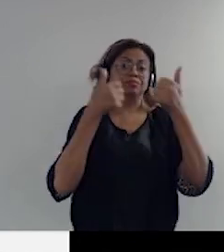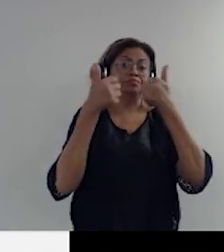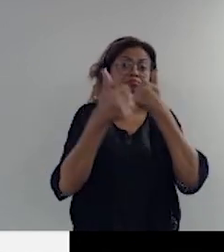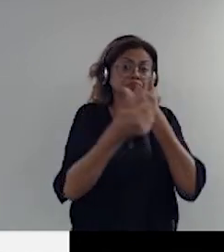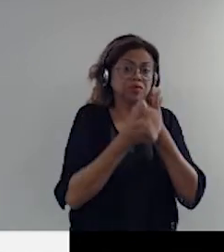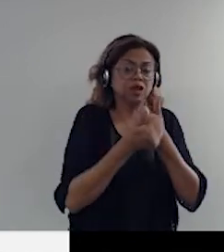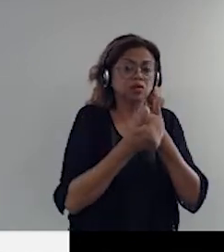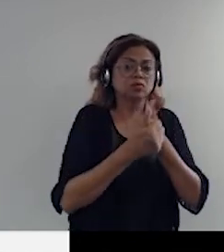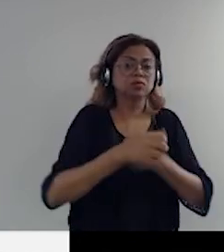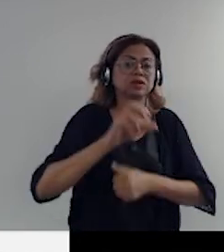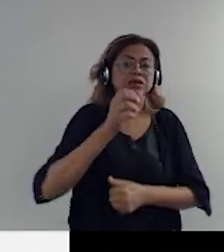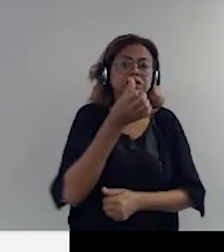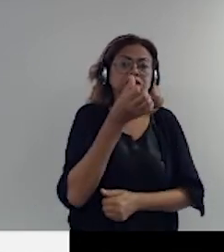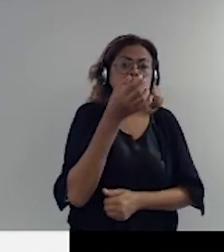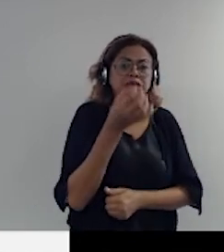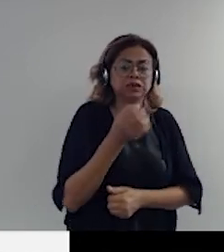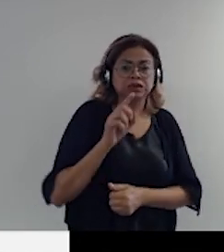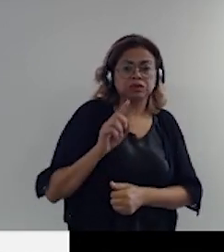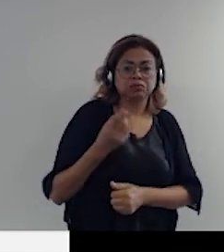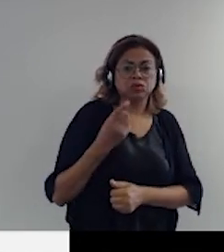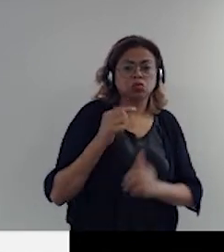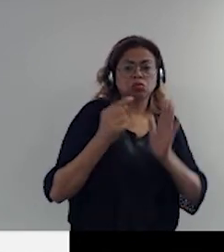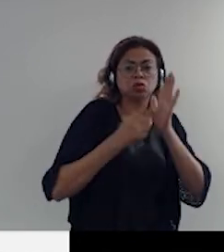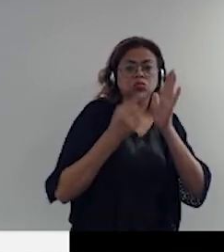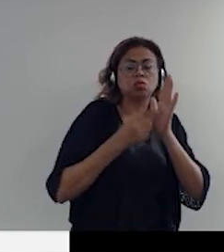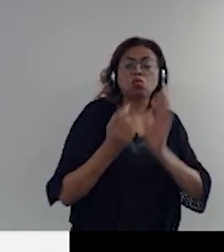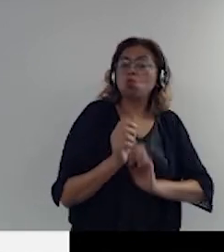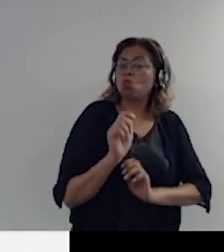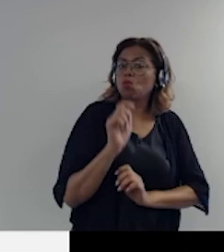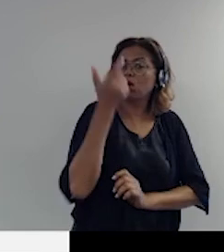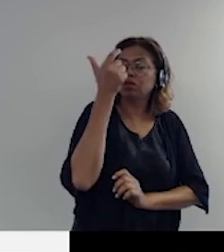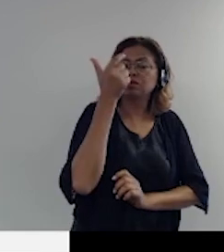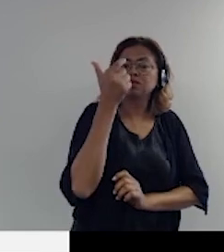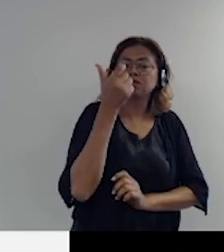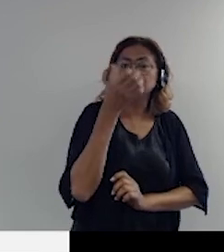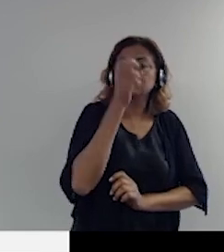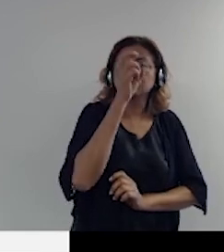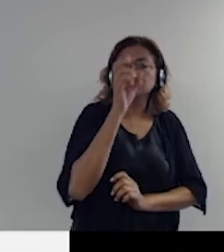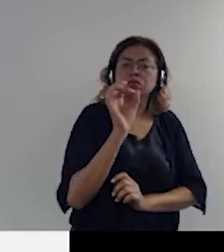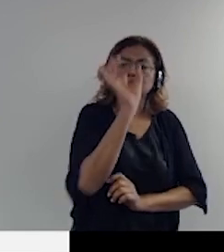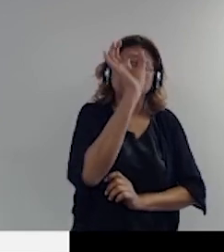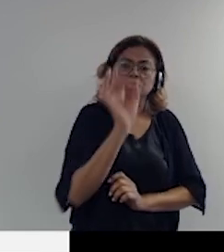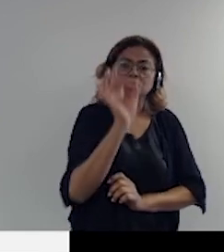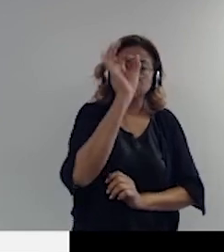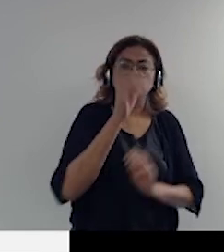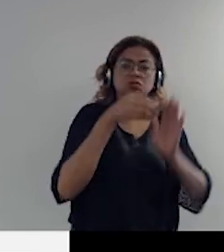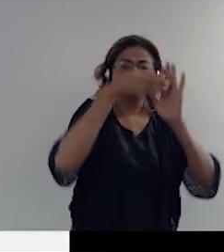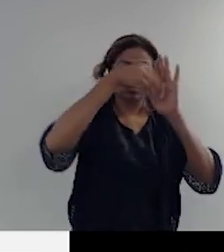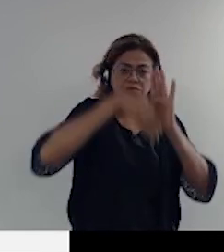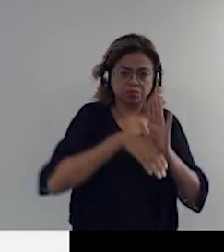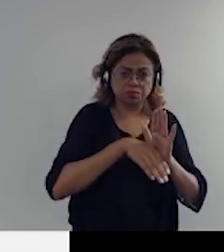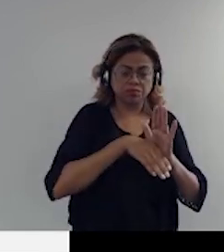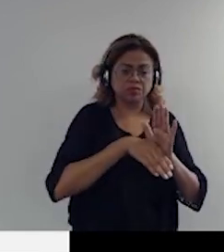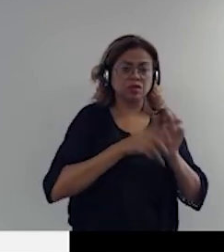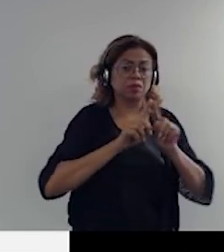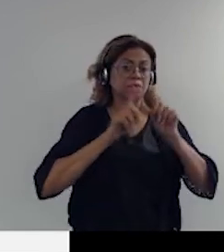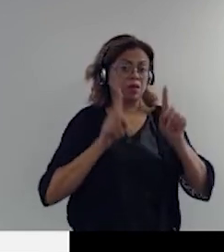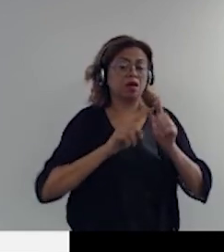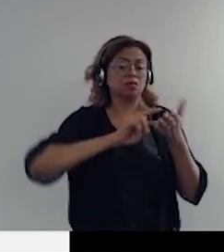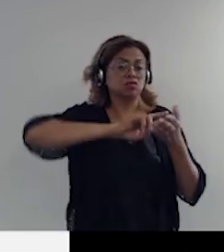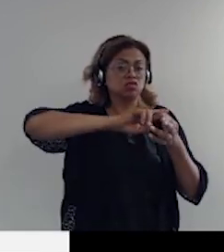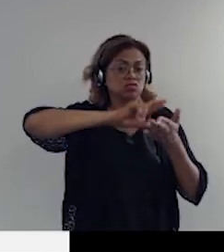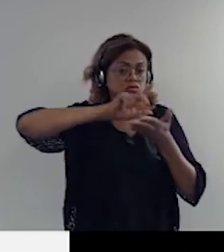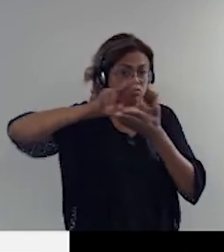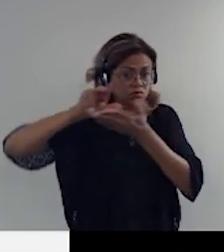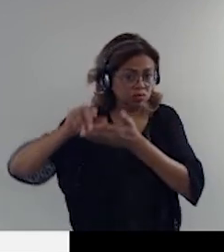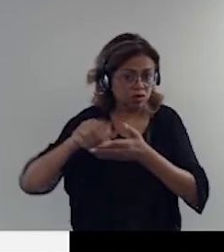pontos. Então, foi quase 50% de queda. Mas, diferente de outras crises, ela